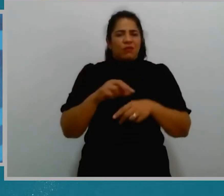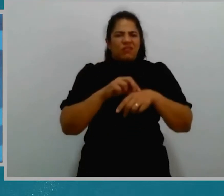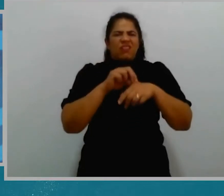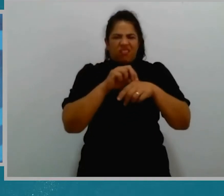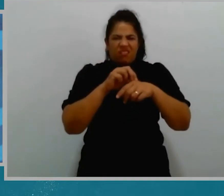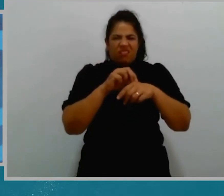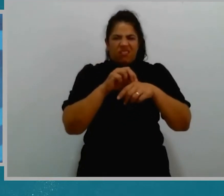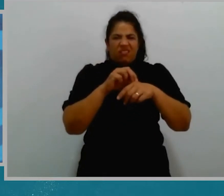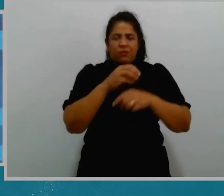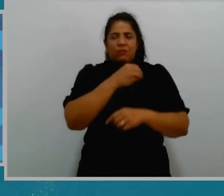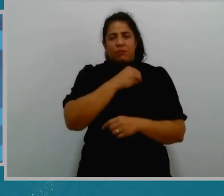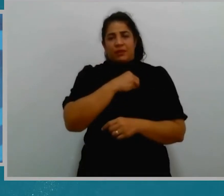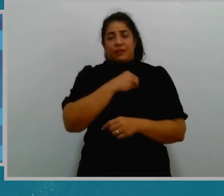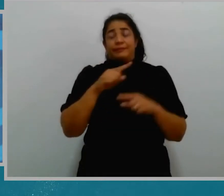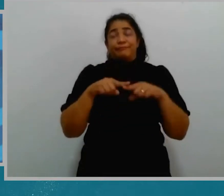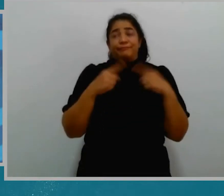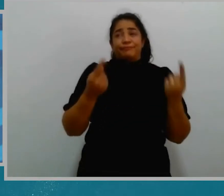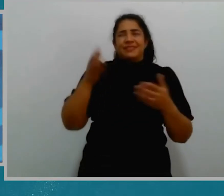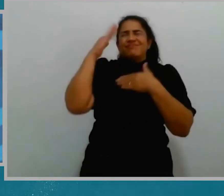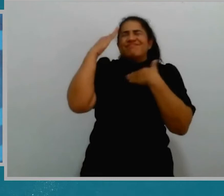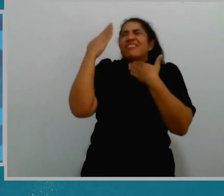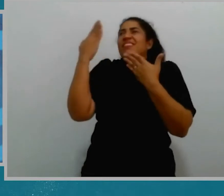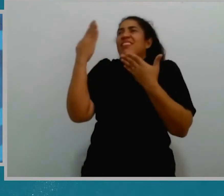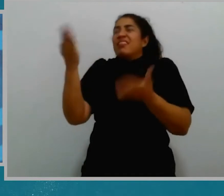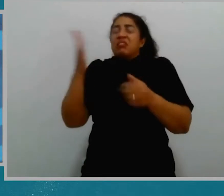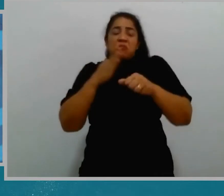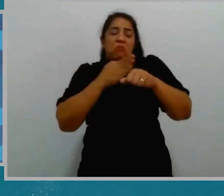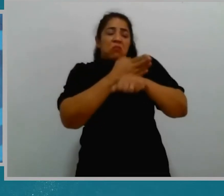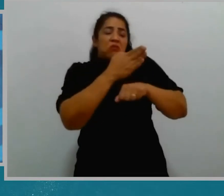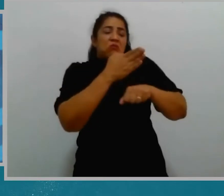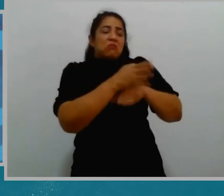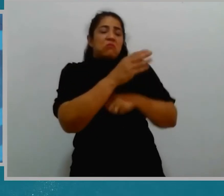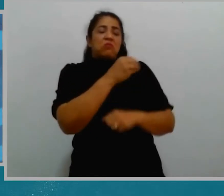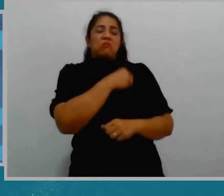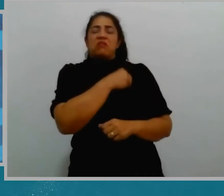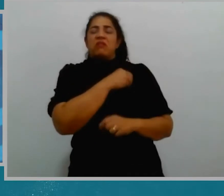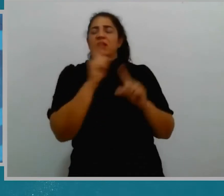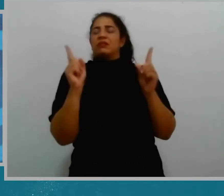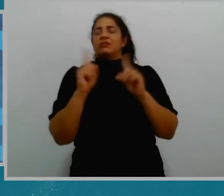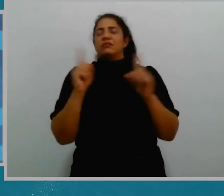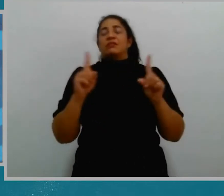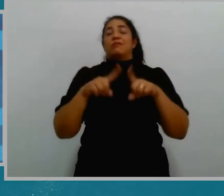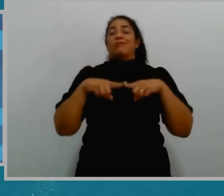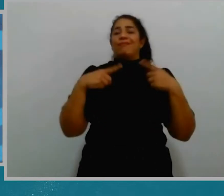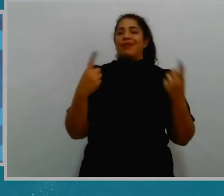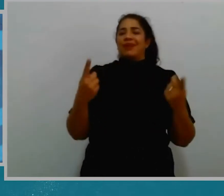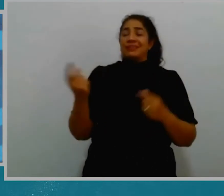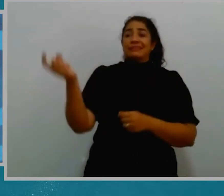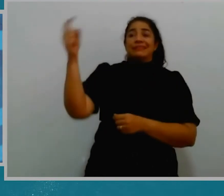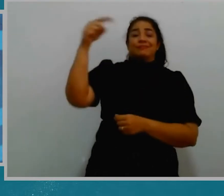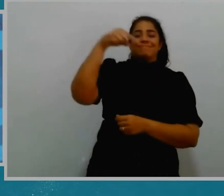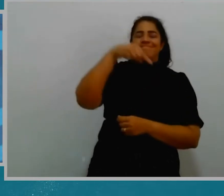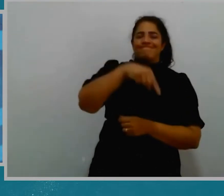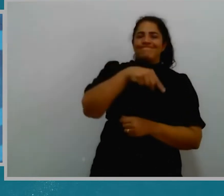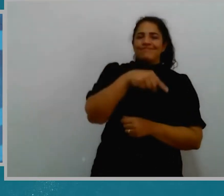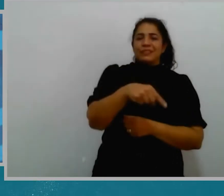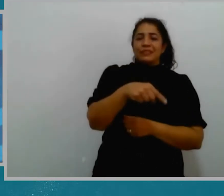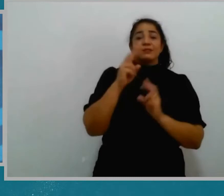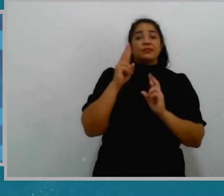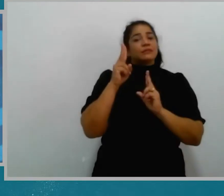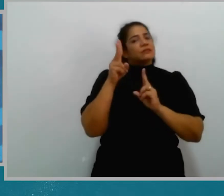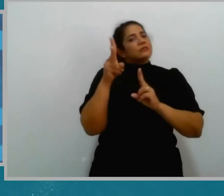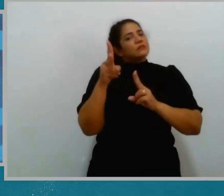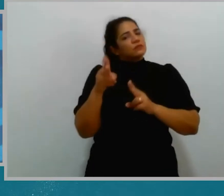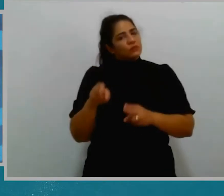Graças a Deus, Ele não participou do pecado, mas Ele veio tomar a semelhança da